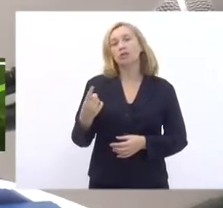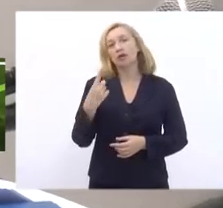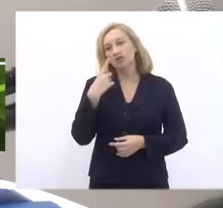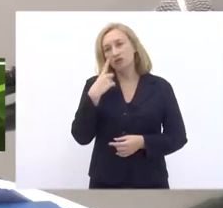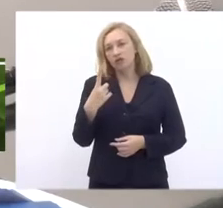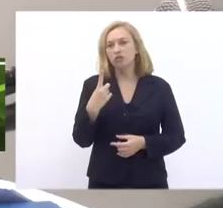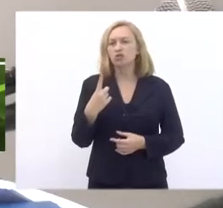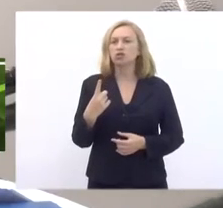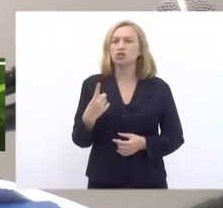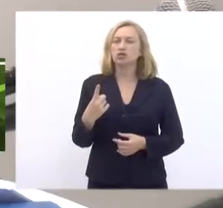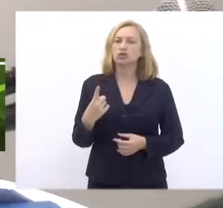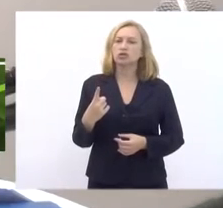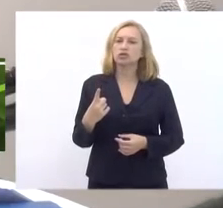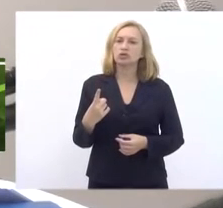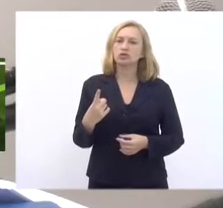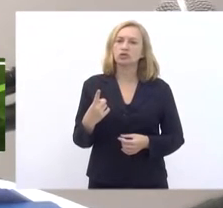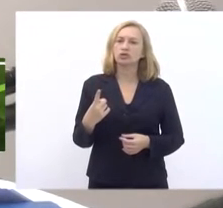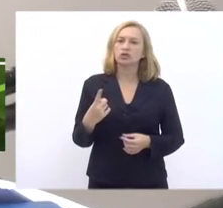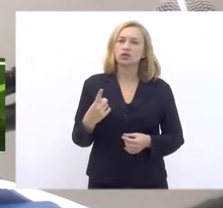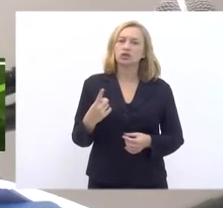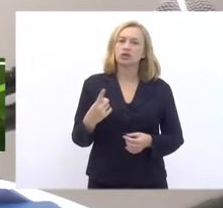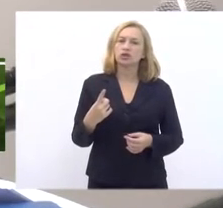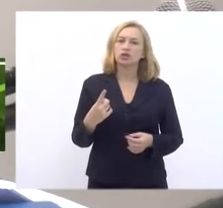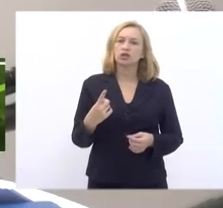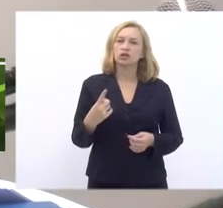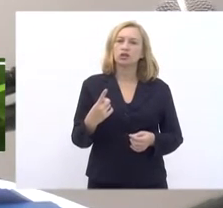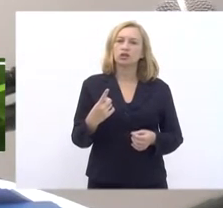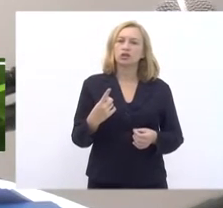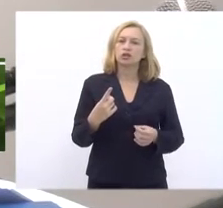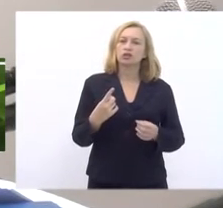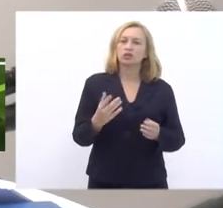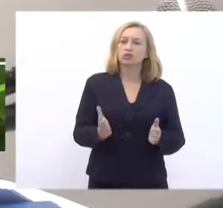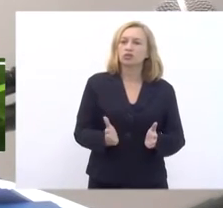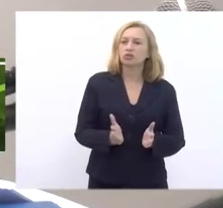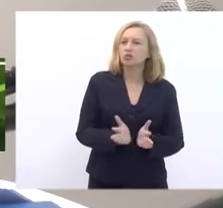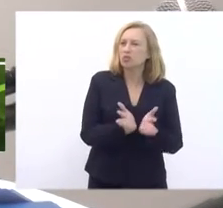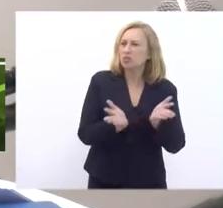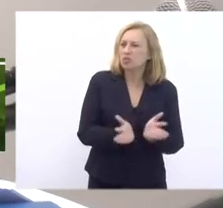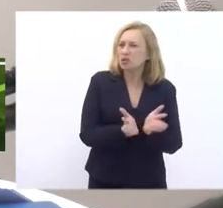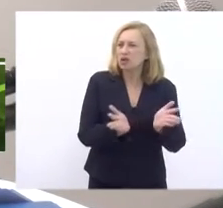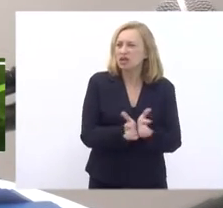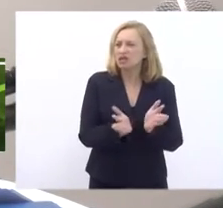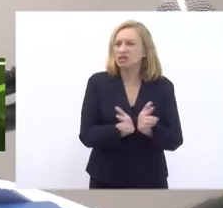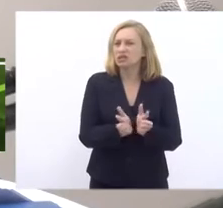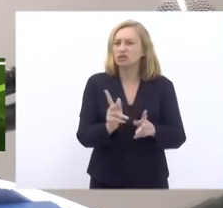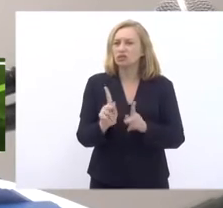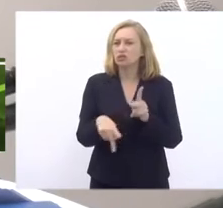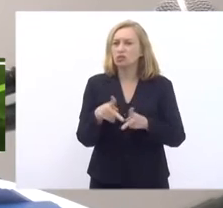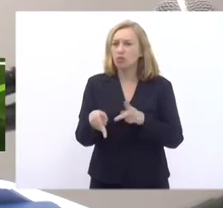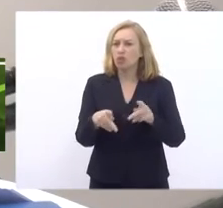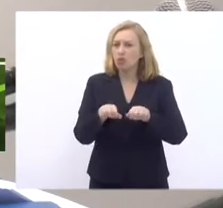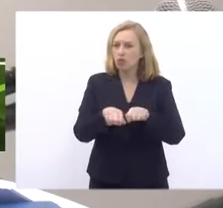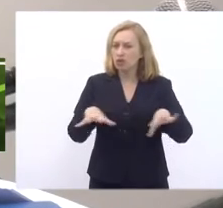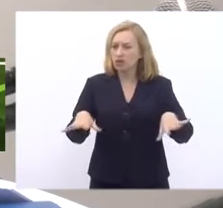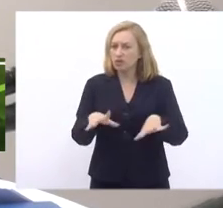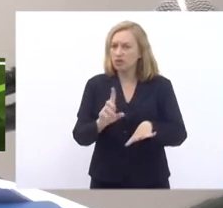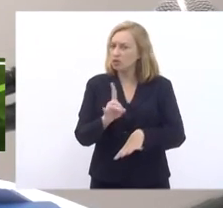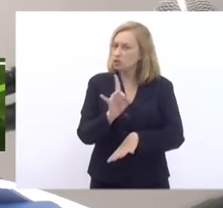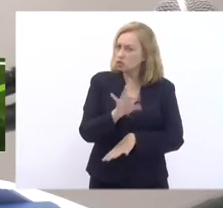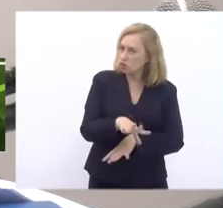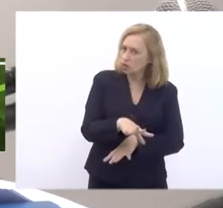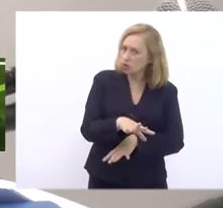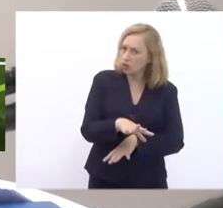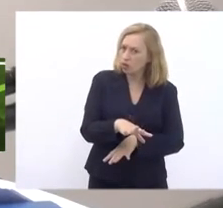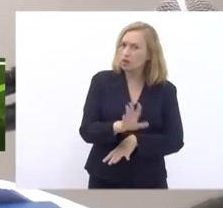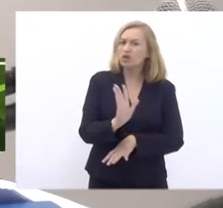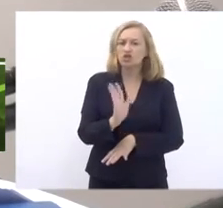condições macroeconômicas, as condições também de empobrecimento da população, sobretudo no contexto da pandemia, mas não só, né, esse